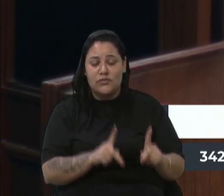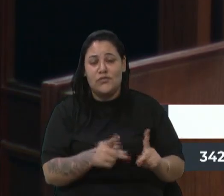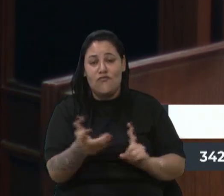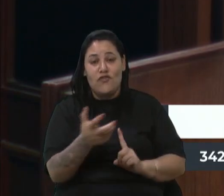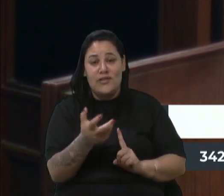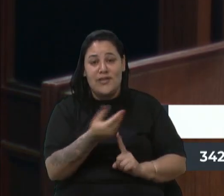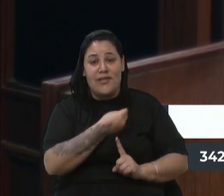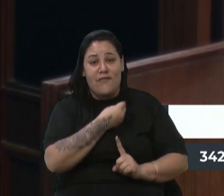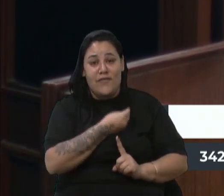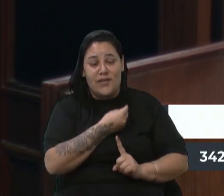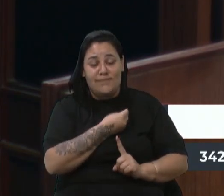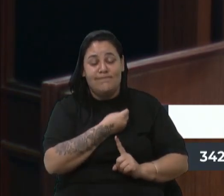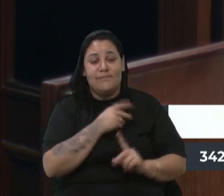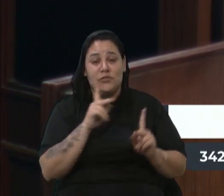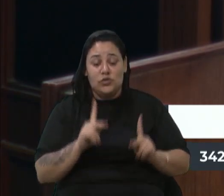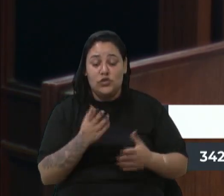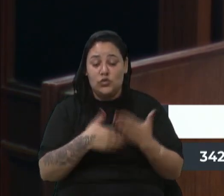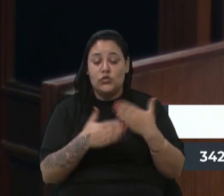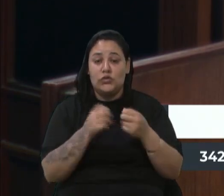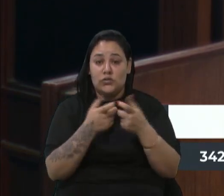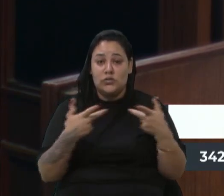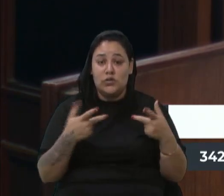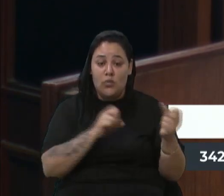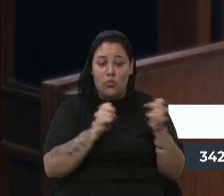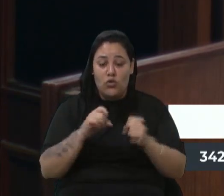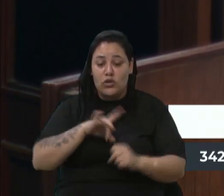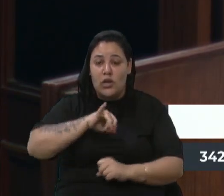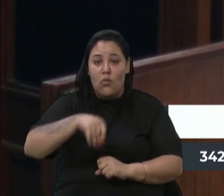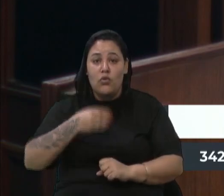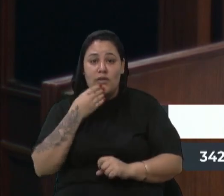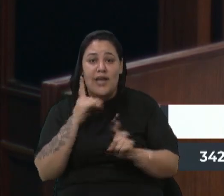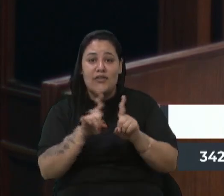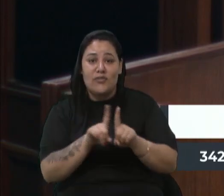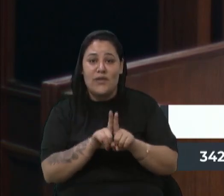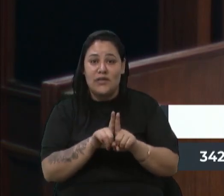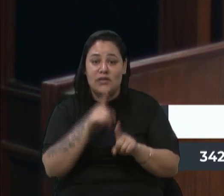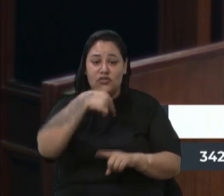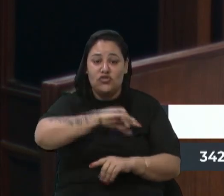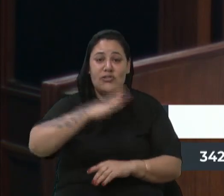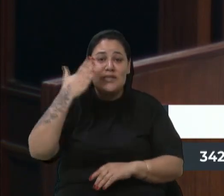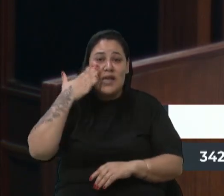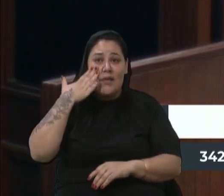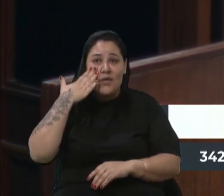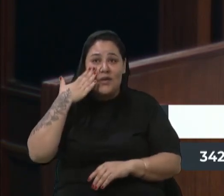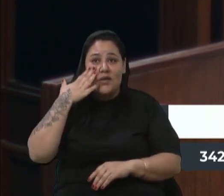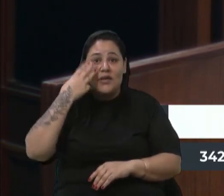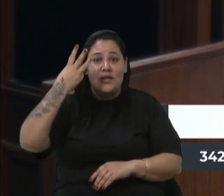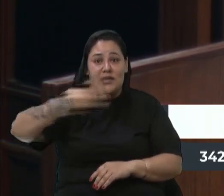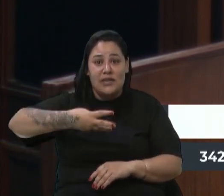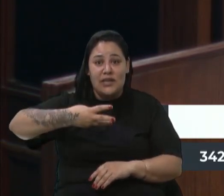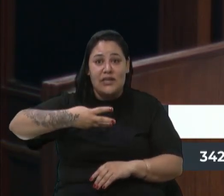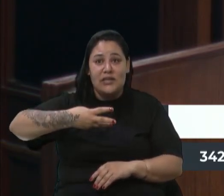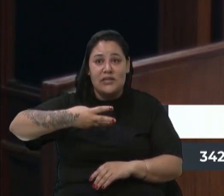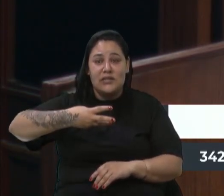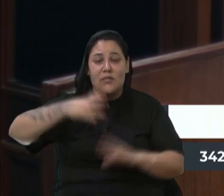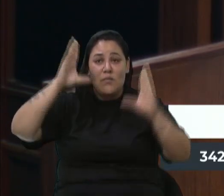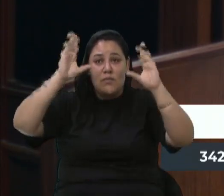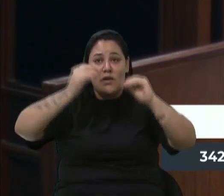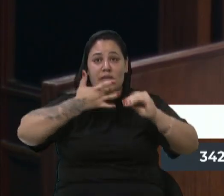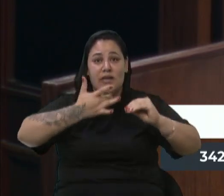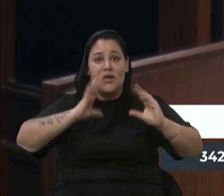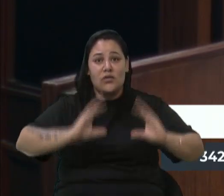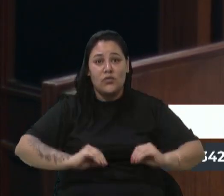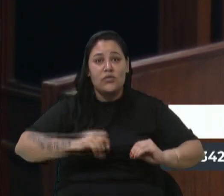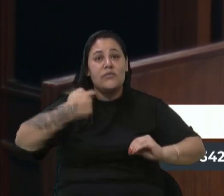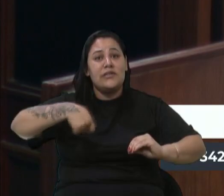gente agora pode ter essa oportunidade. A gente sabe que no mínimo 3 turnos, mais ou menos, de pessoas teriam que estar